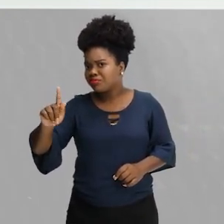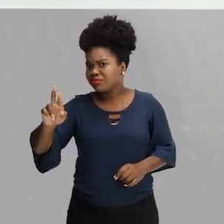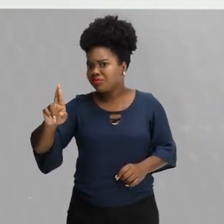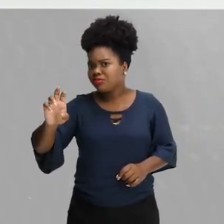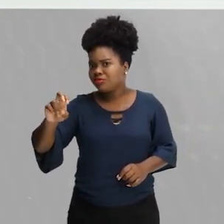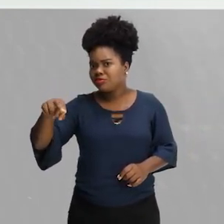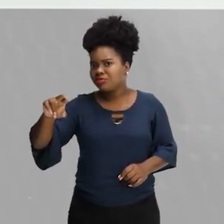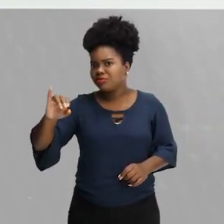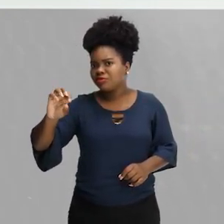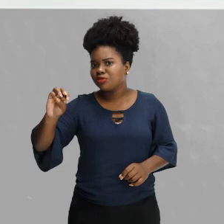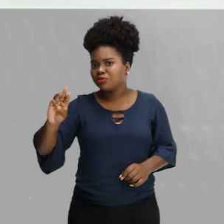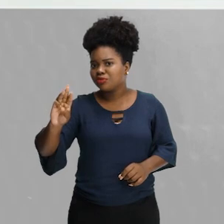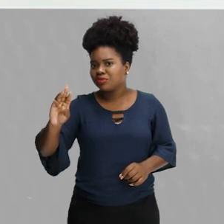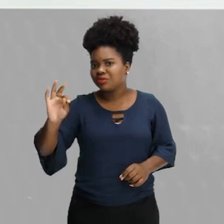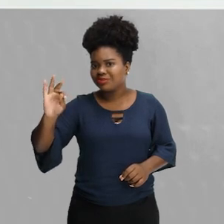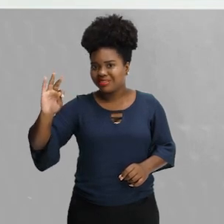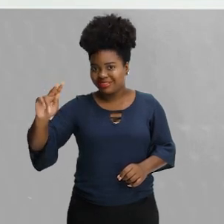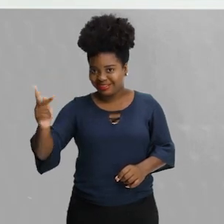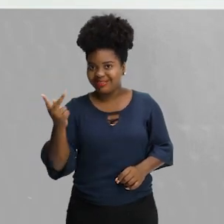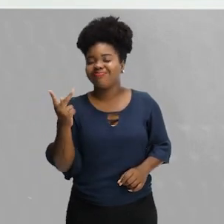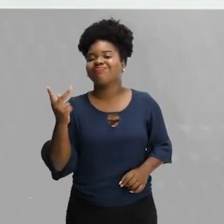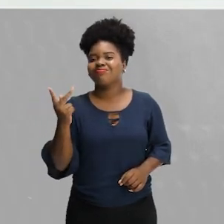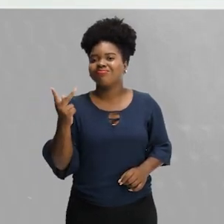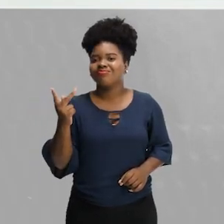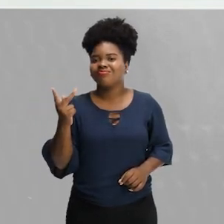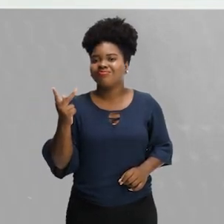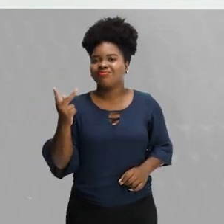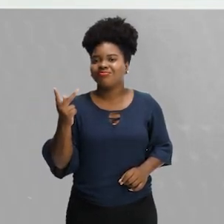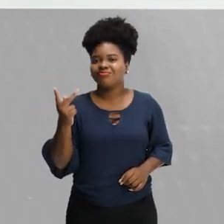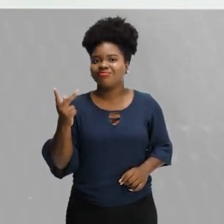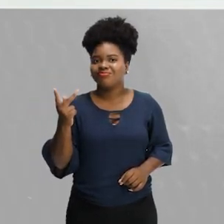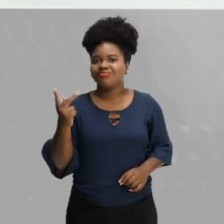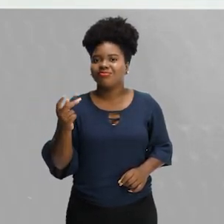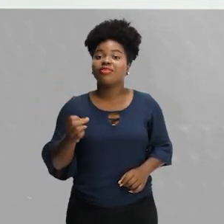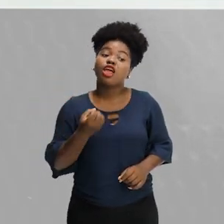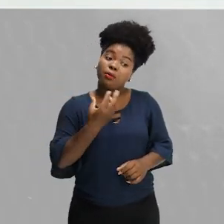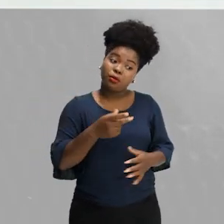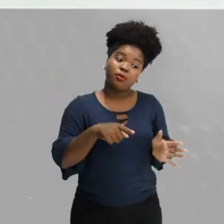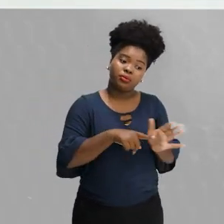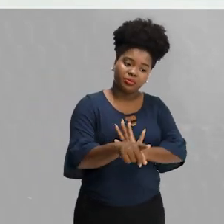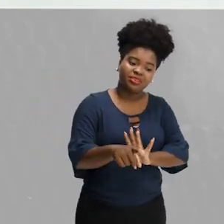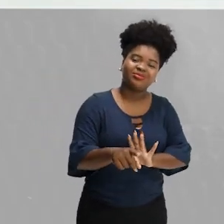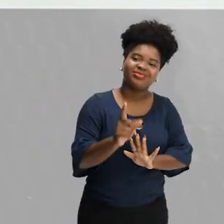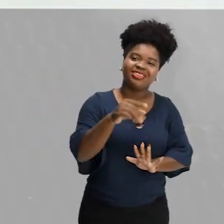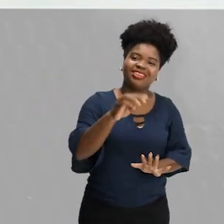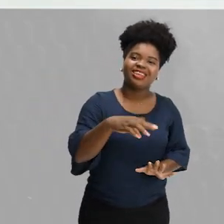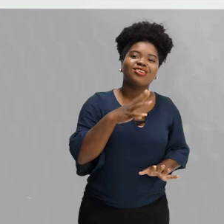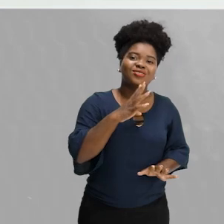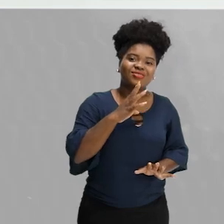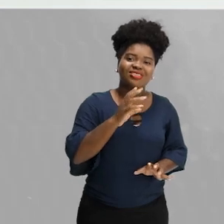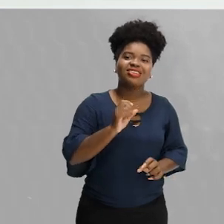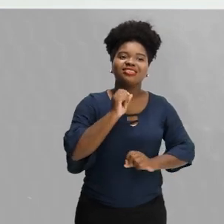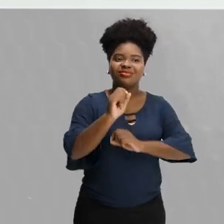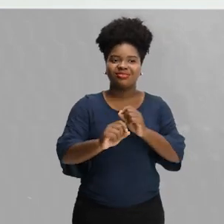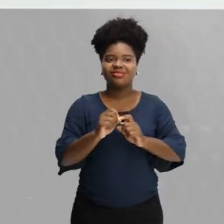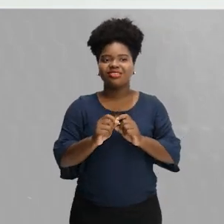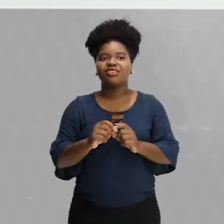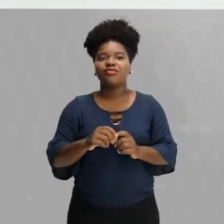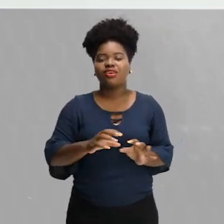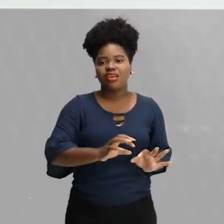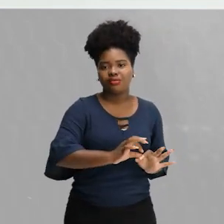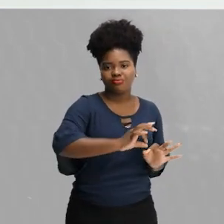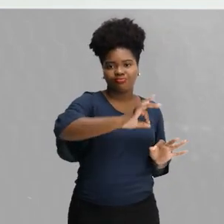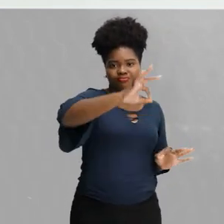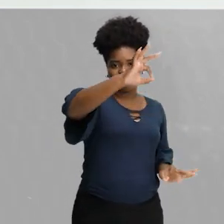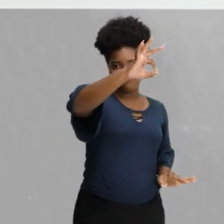Boa pergunta. Quem conhece o meridiano de Greenwich sabe que ele vem no sentido vertical. Enquanto